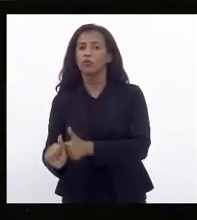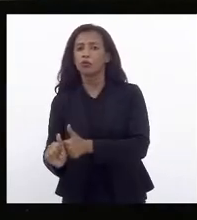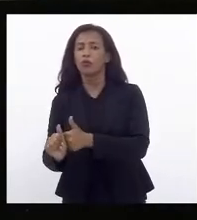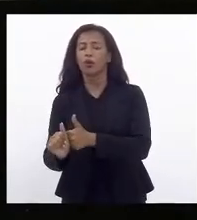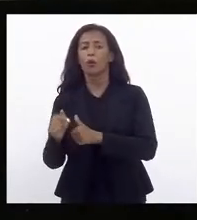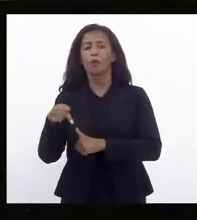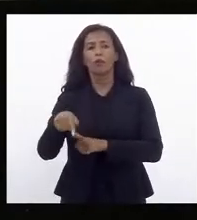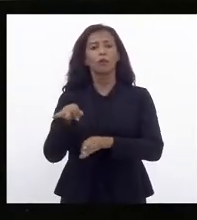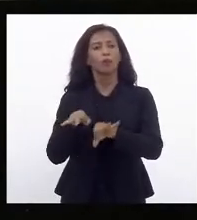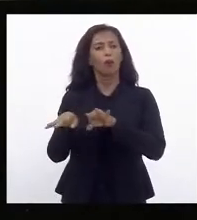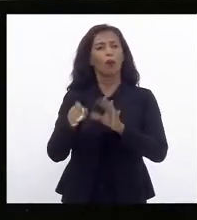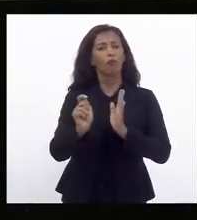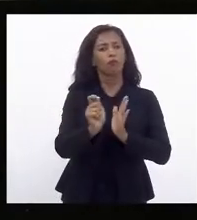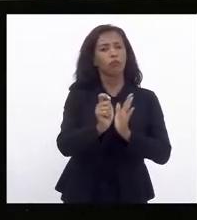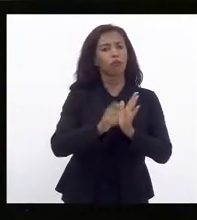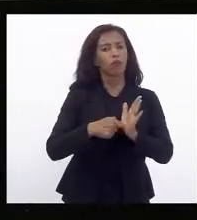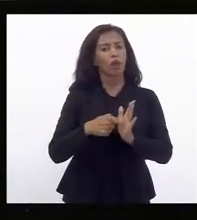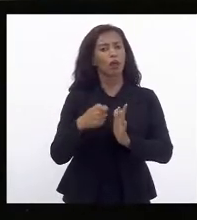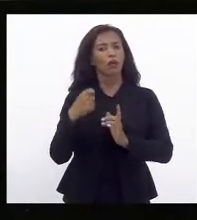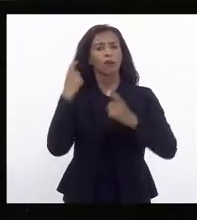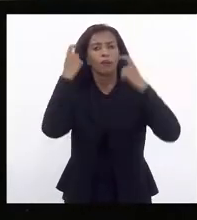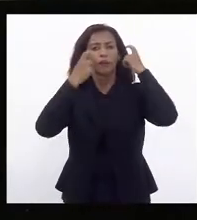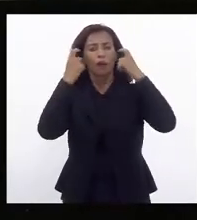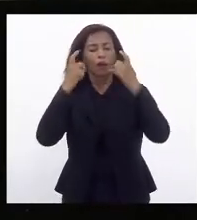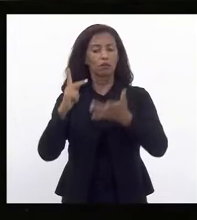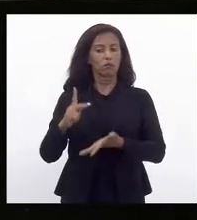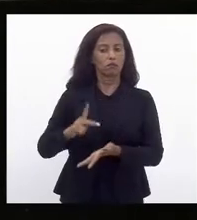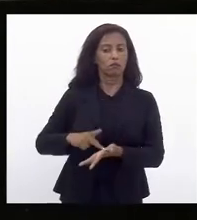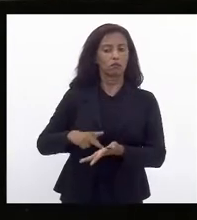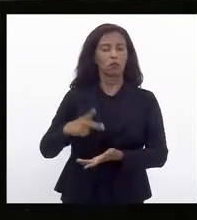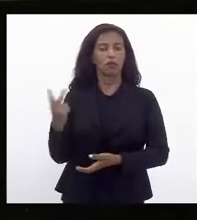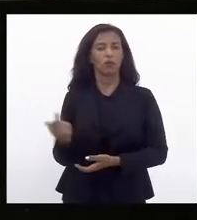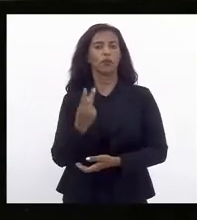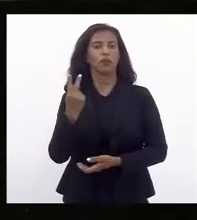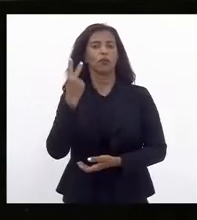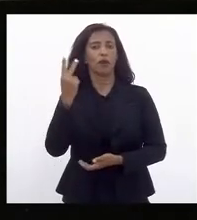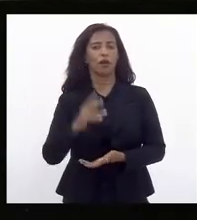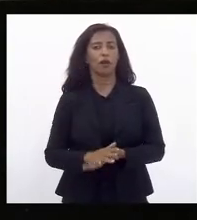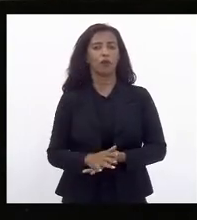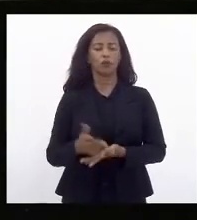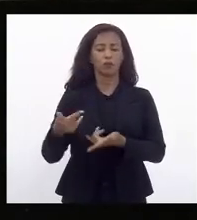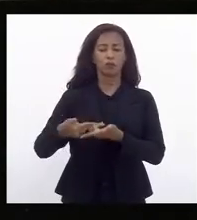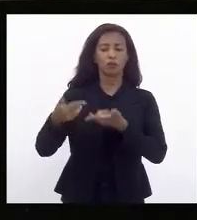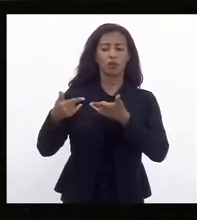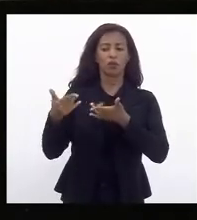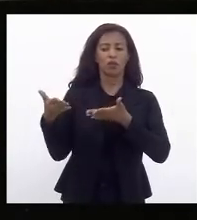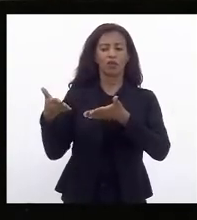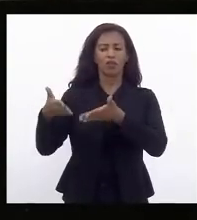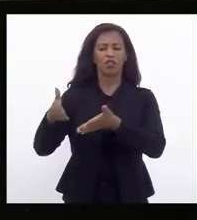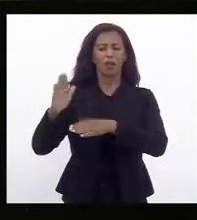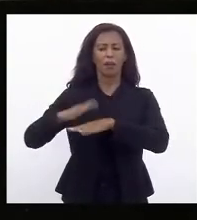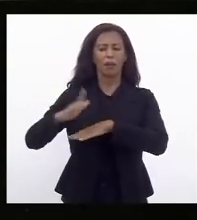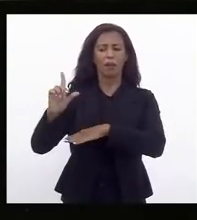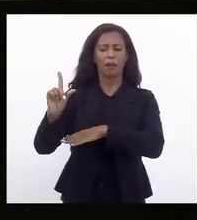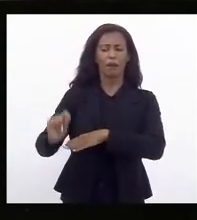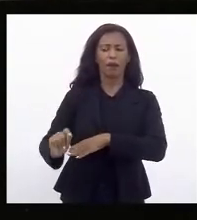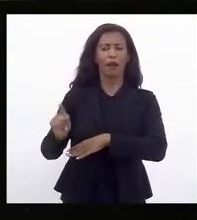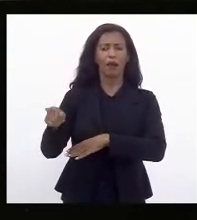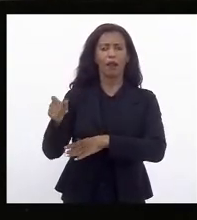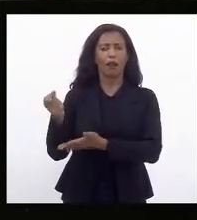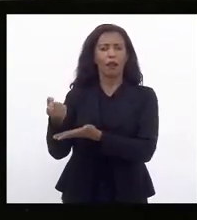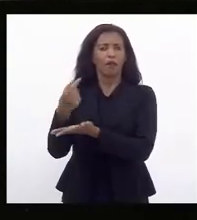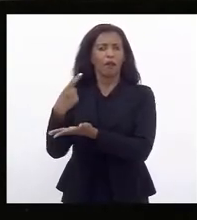esse projeto for sancionado, de acompanhar se realmente o valor do absorvente vai chegar mais barato na